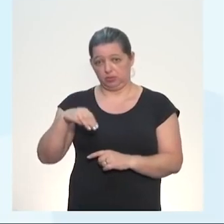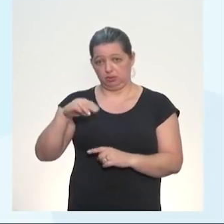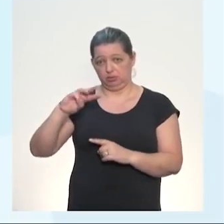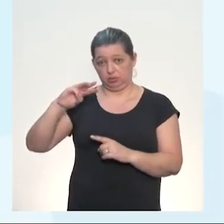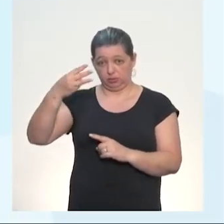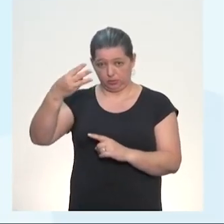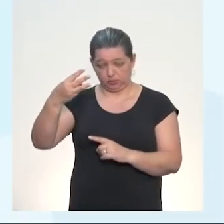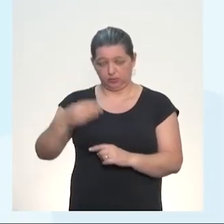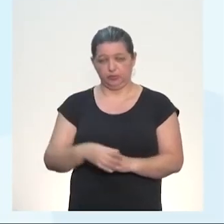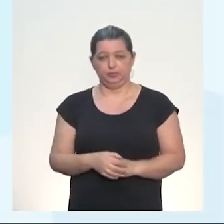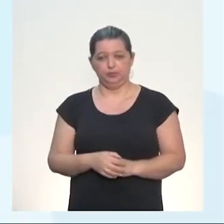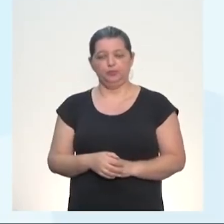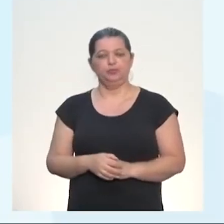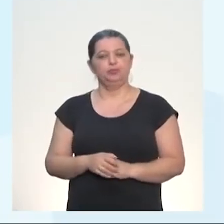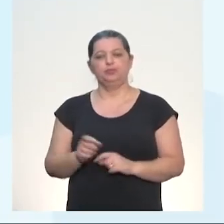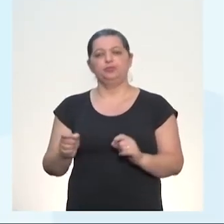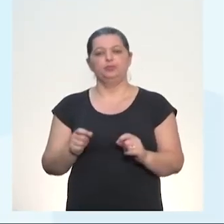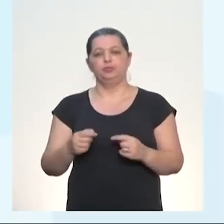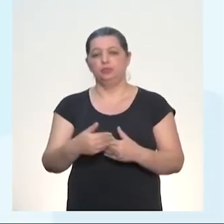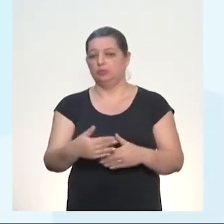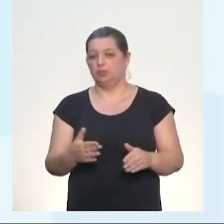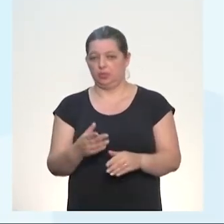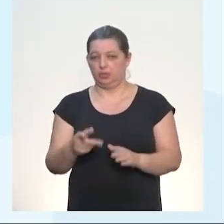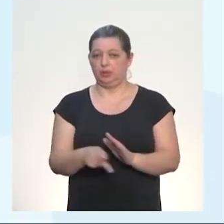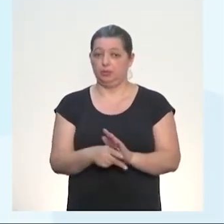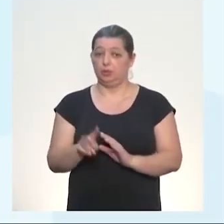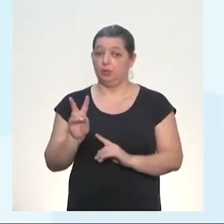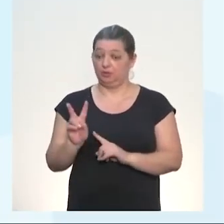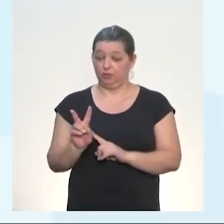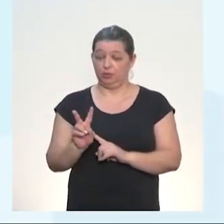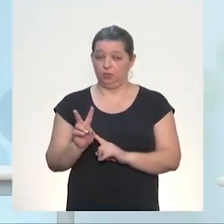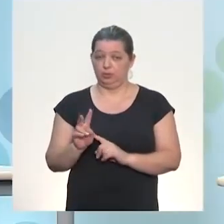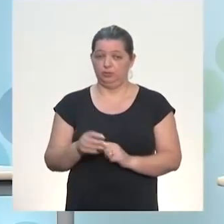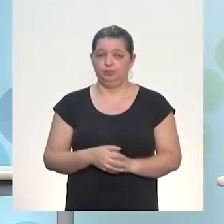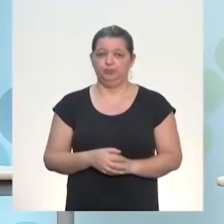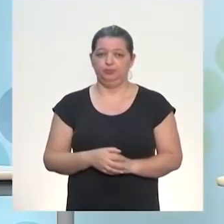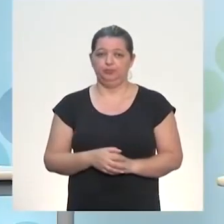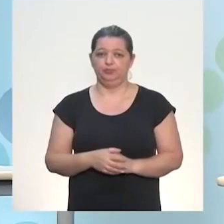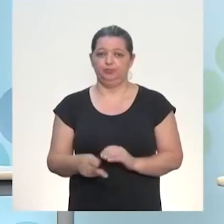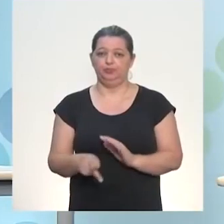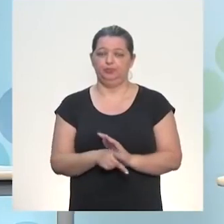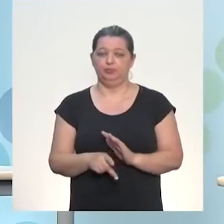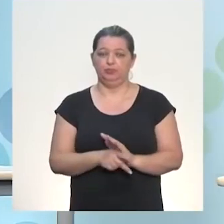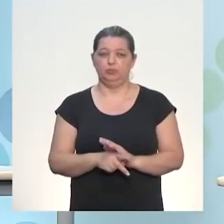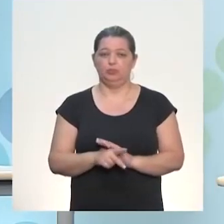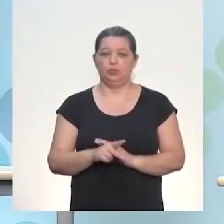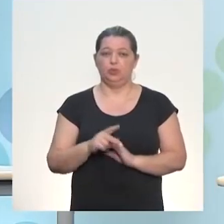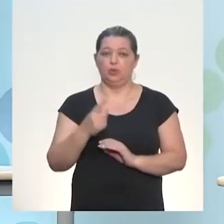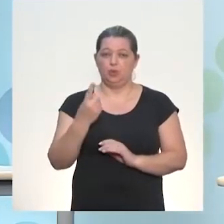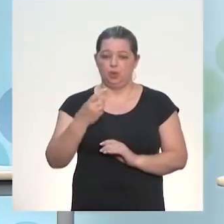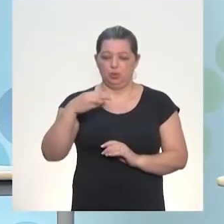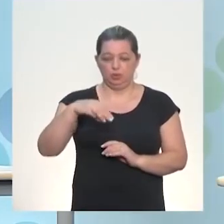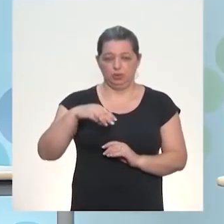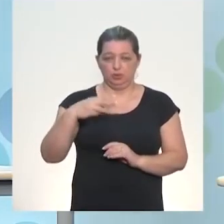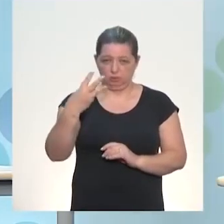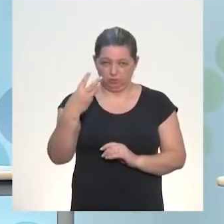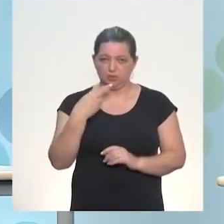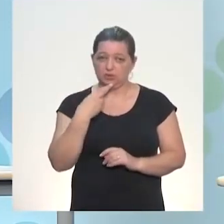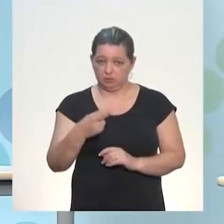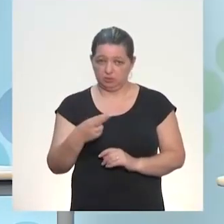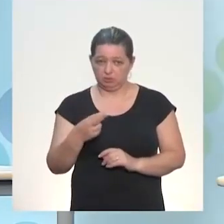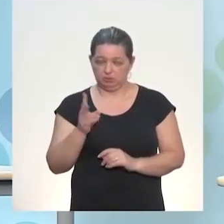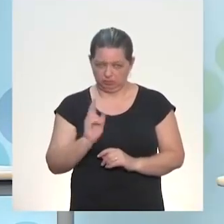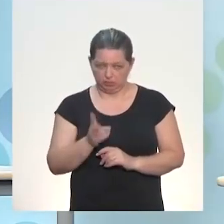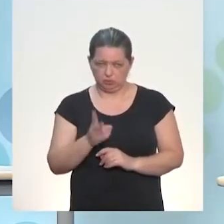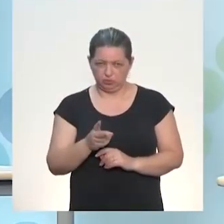cúbico. Então, dentro dessa caixa, no caso a gente está pensando no volume, né? A caixa em si ocupa 1 metro cúbico. Tudo bem? Vamos continuar? Vamos ver